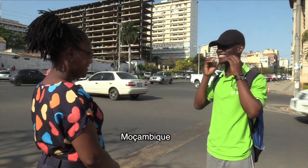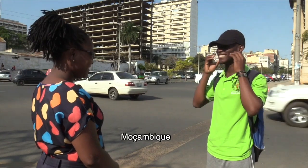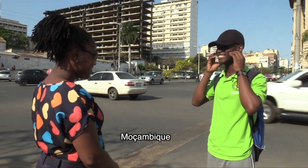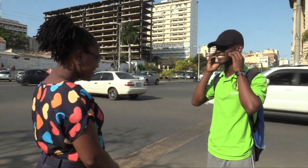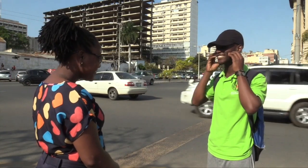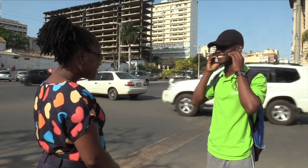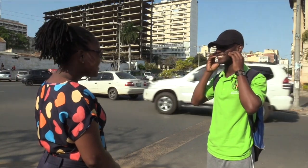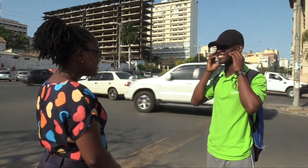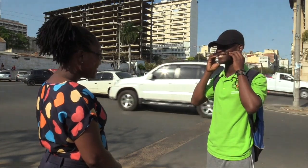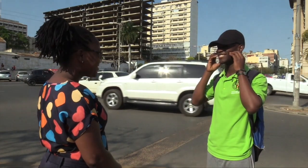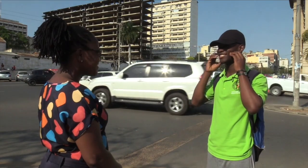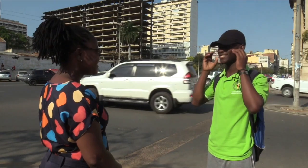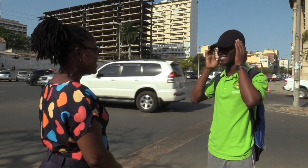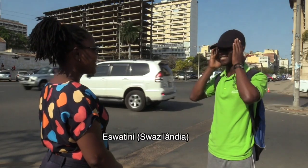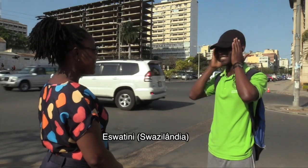Moçambique,